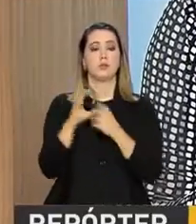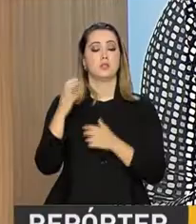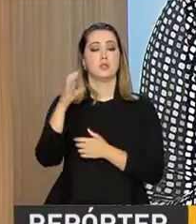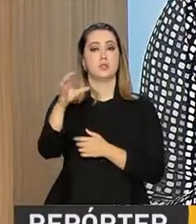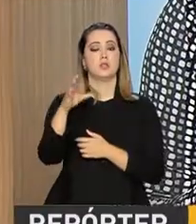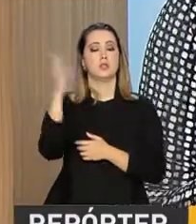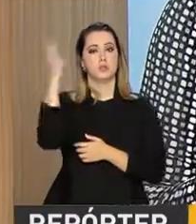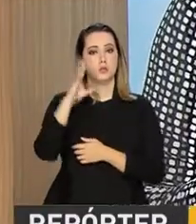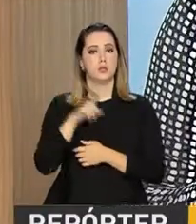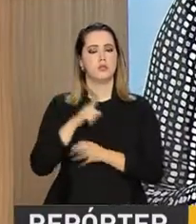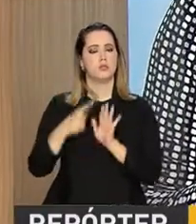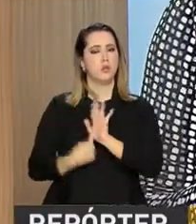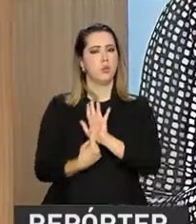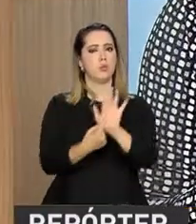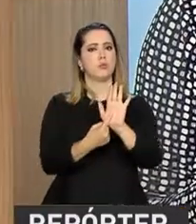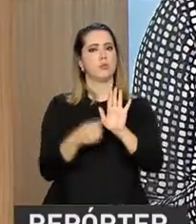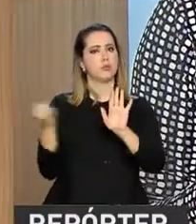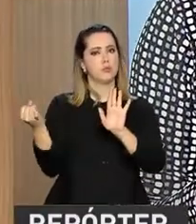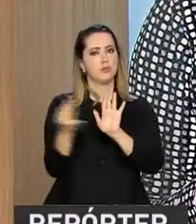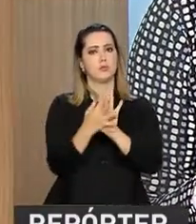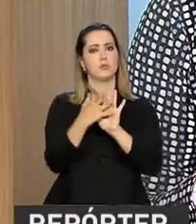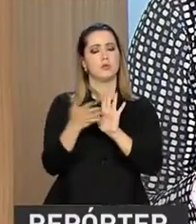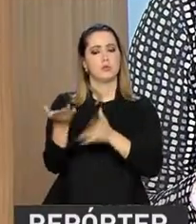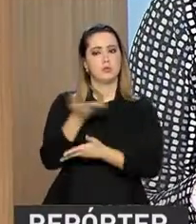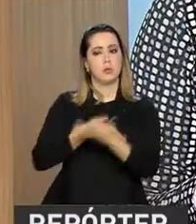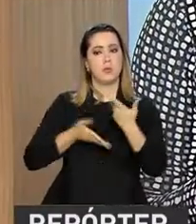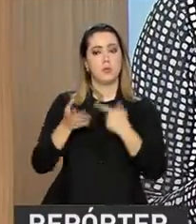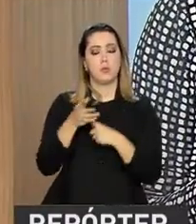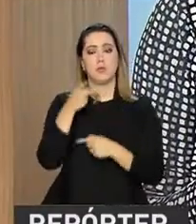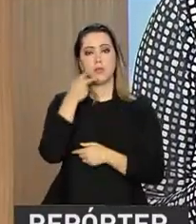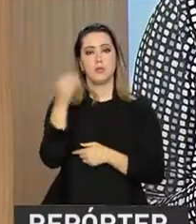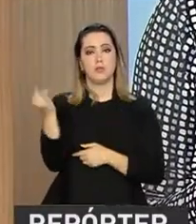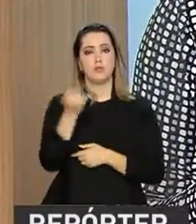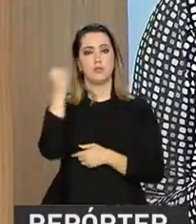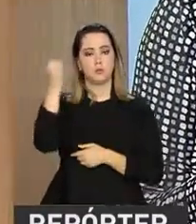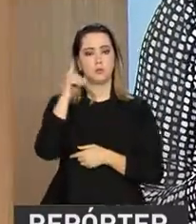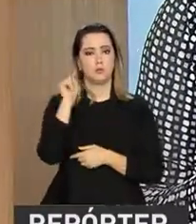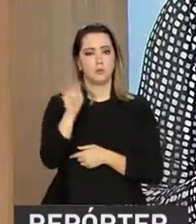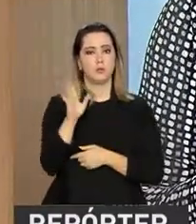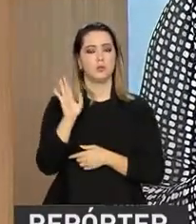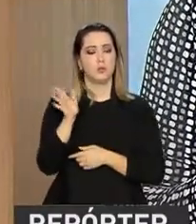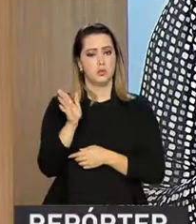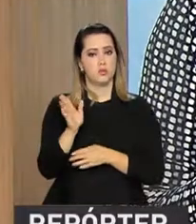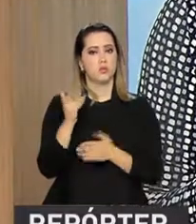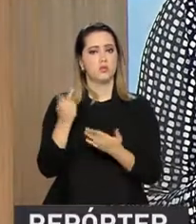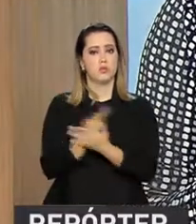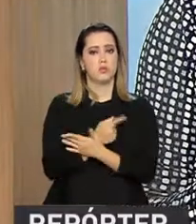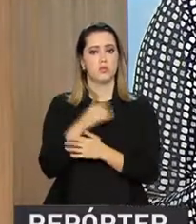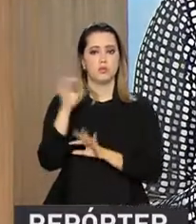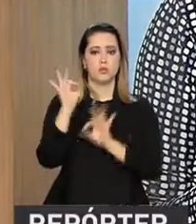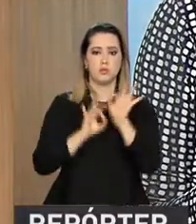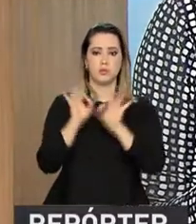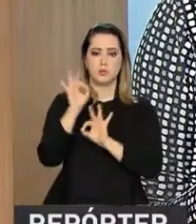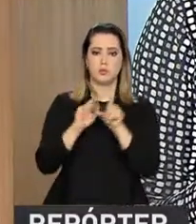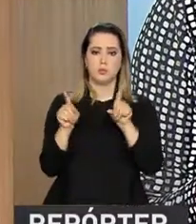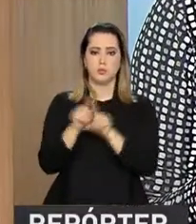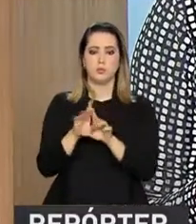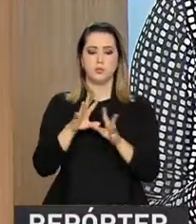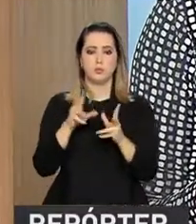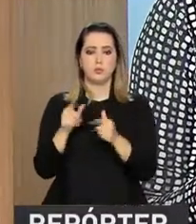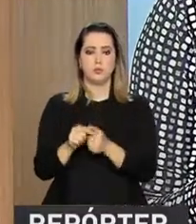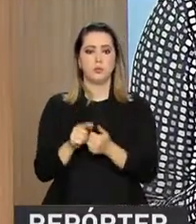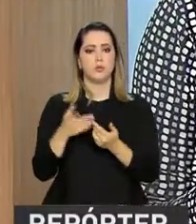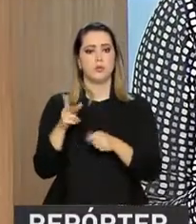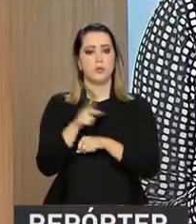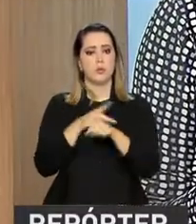tem muito a mostrar e compartilhar e destacou as cooperações já realizadas do plano internacional com